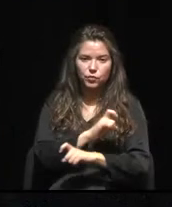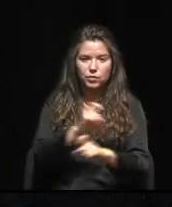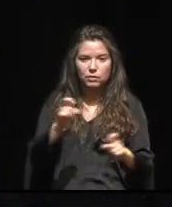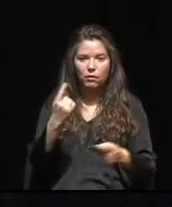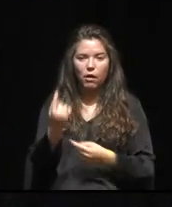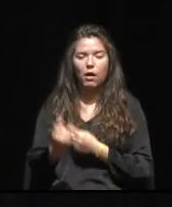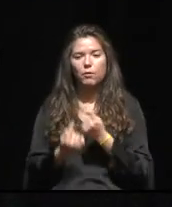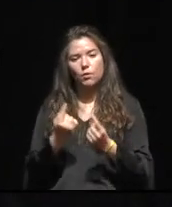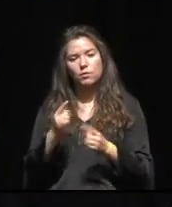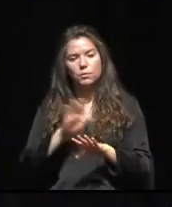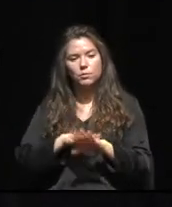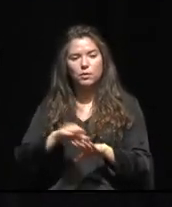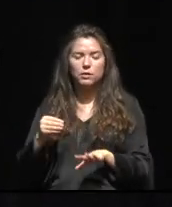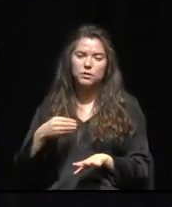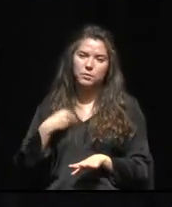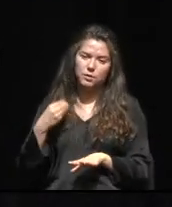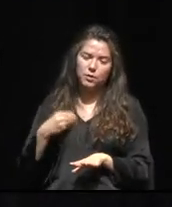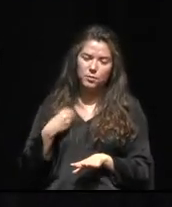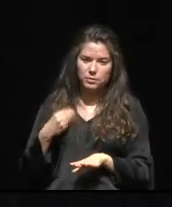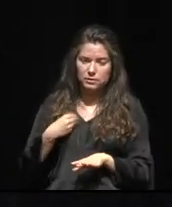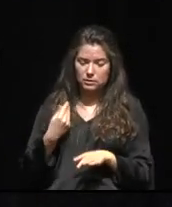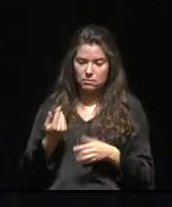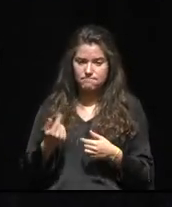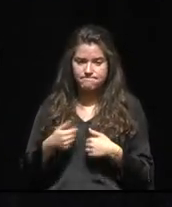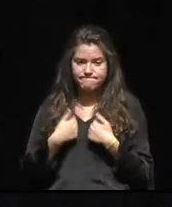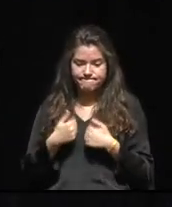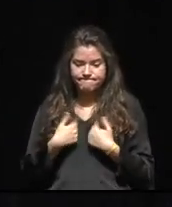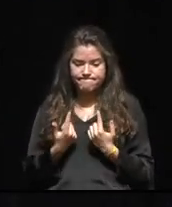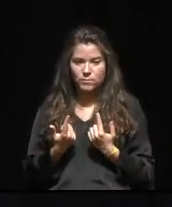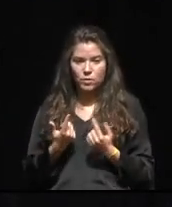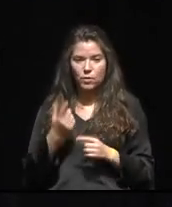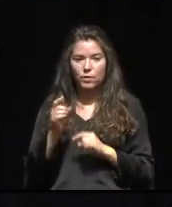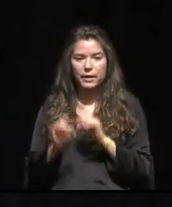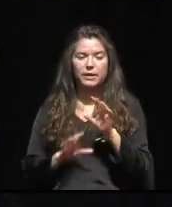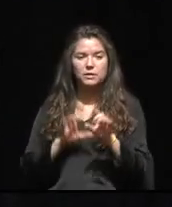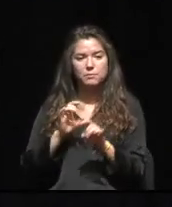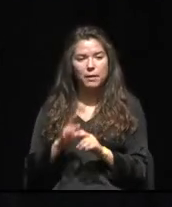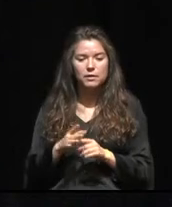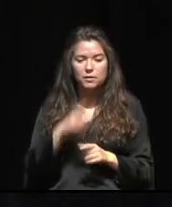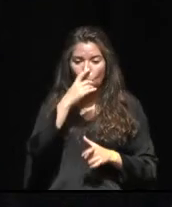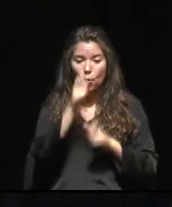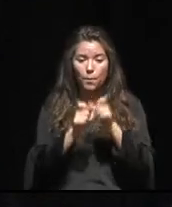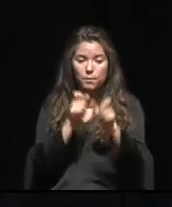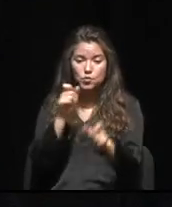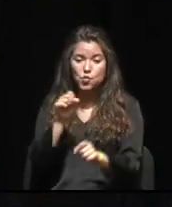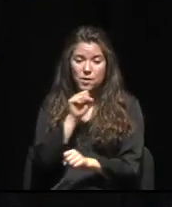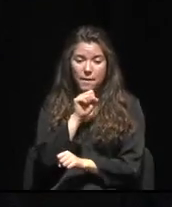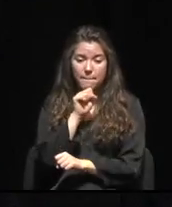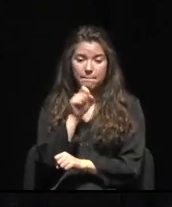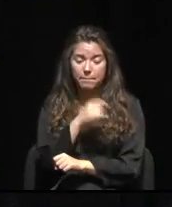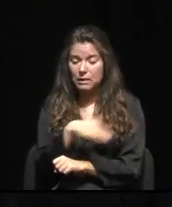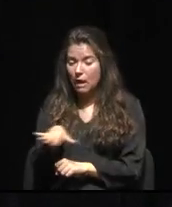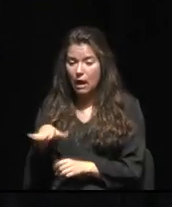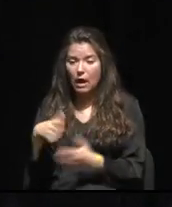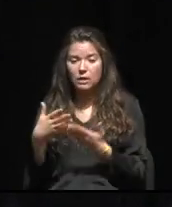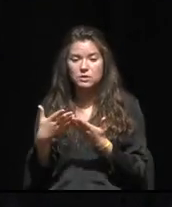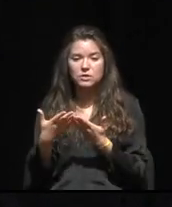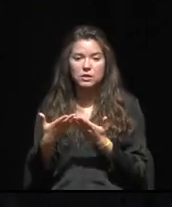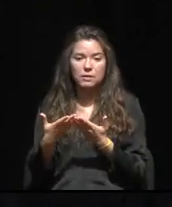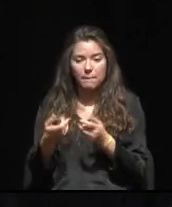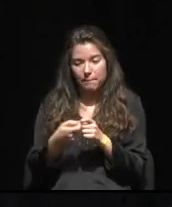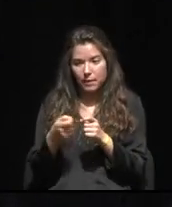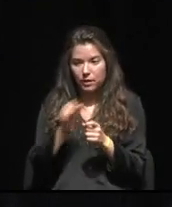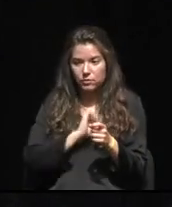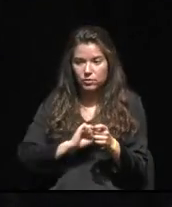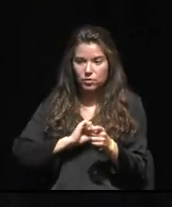relativamente à sua preocupação com aquilo que está a acontecer com milhares de seres humanos bem próximo de nós e nos tempos